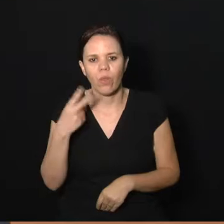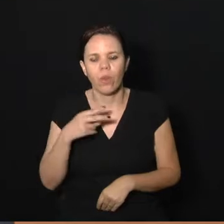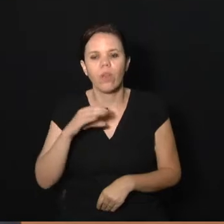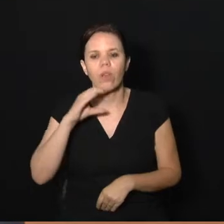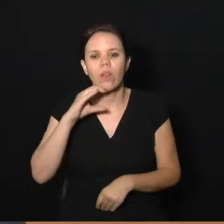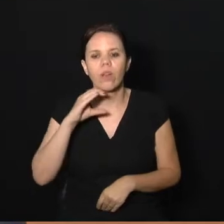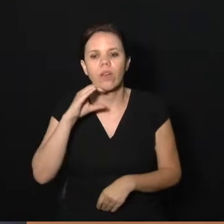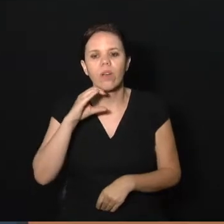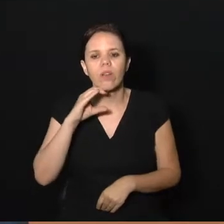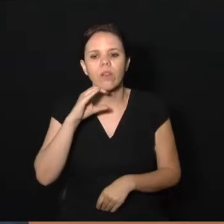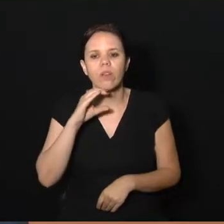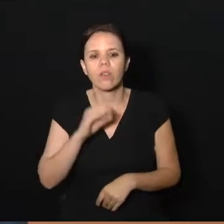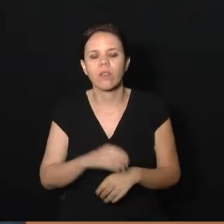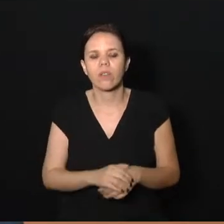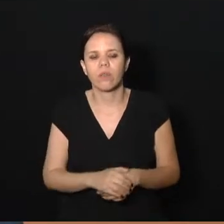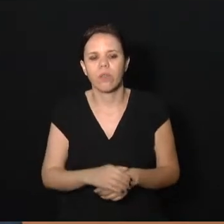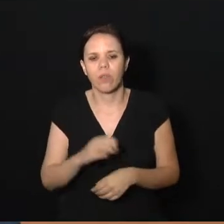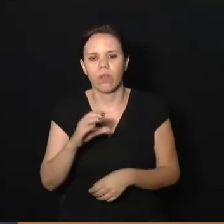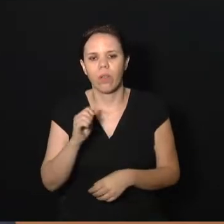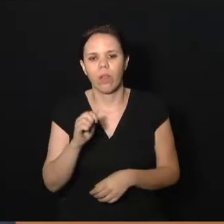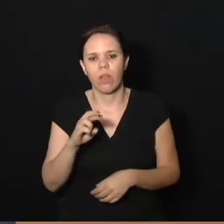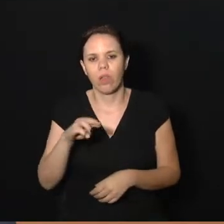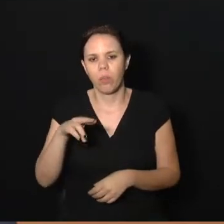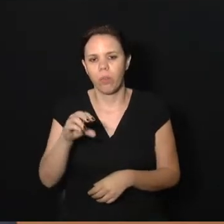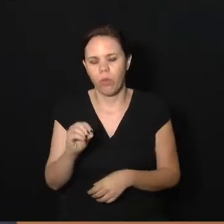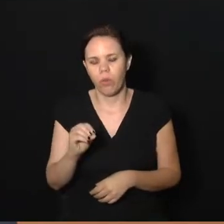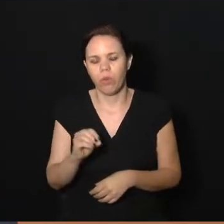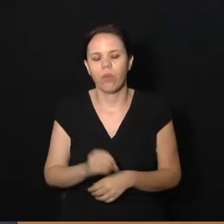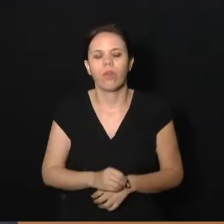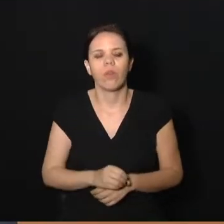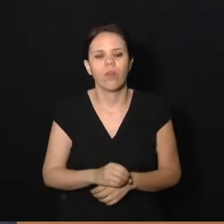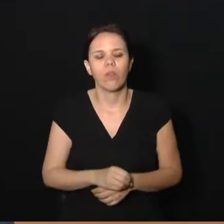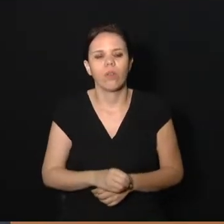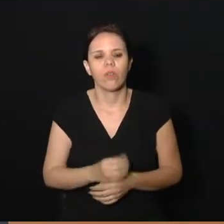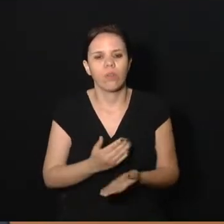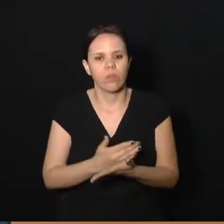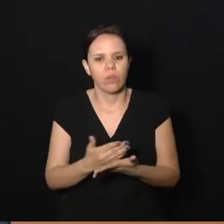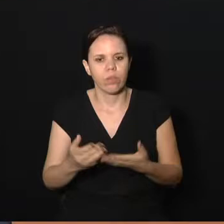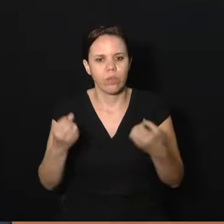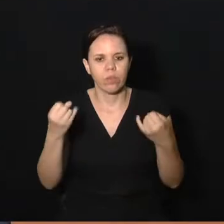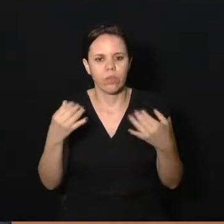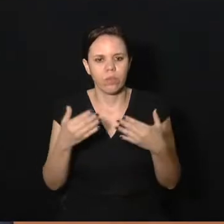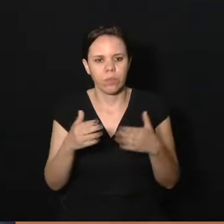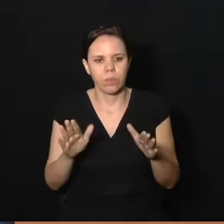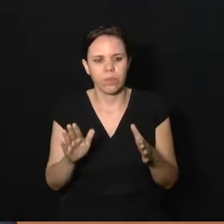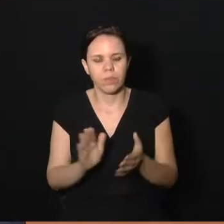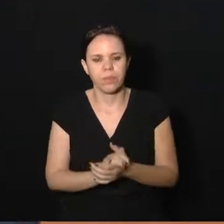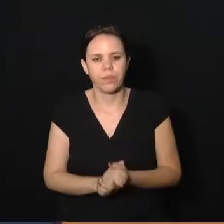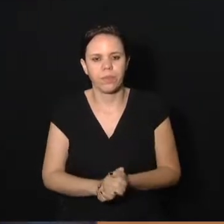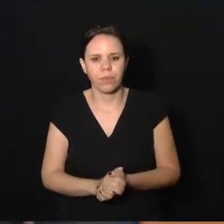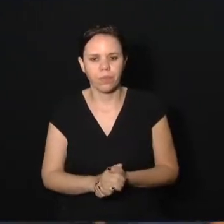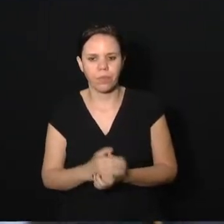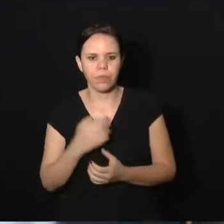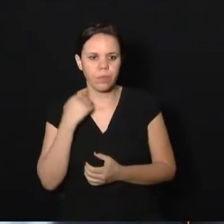Luiz, para que ele possa fazer as suas considerações iniciais.